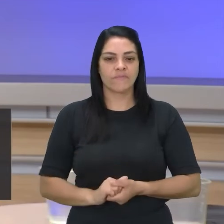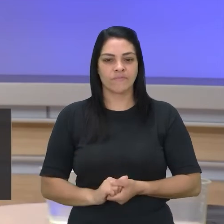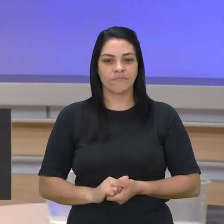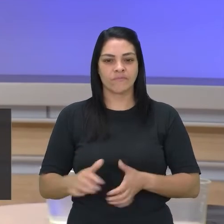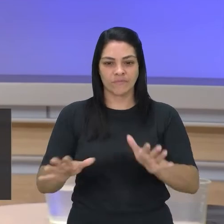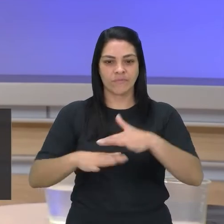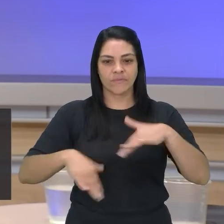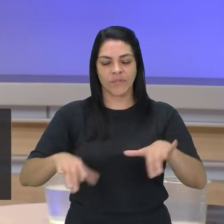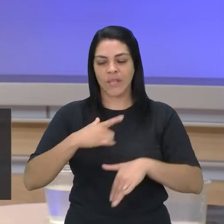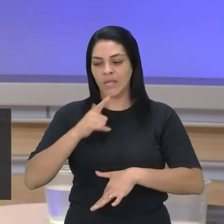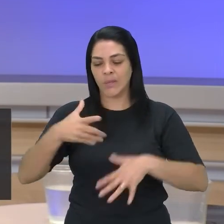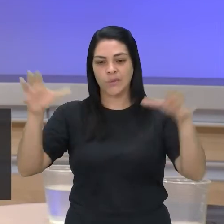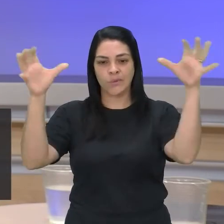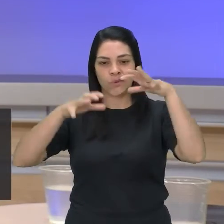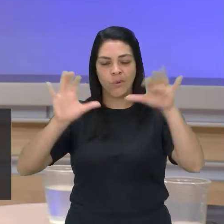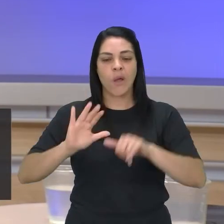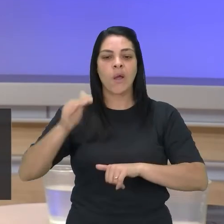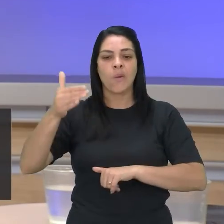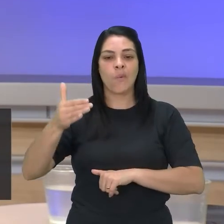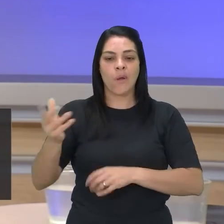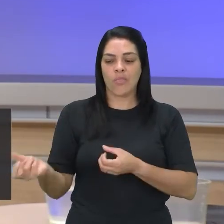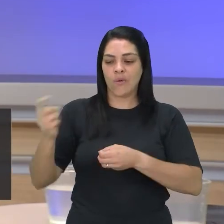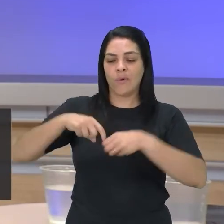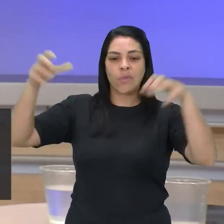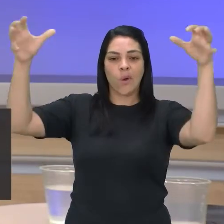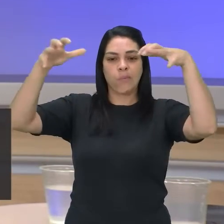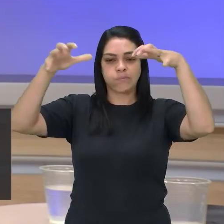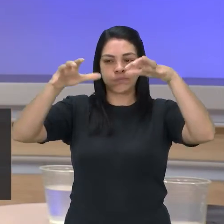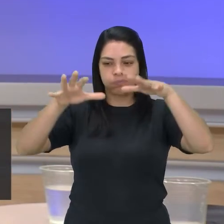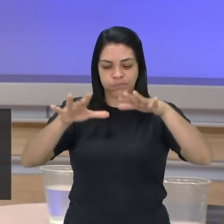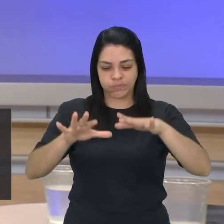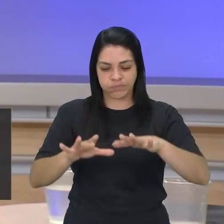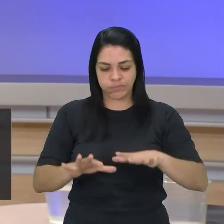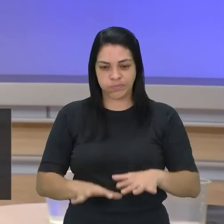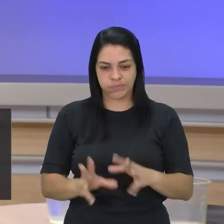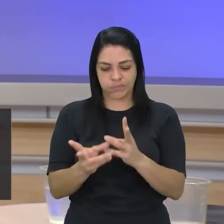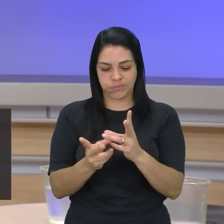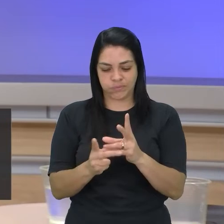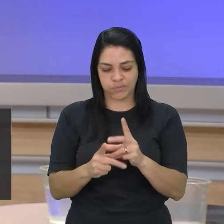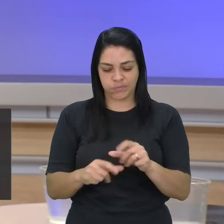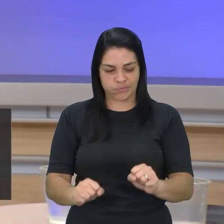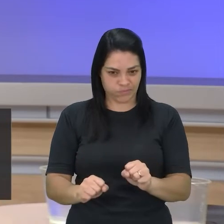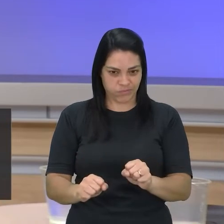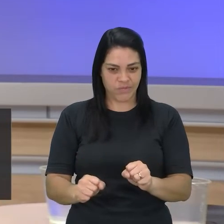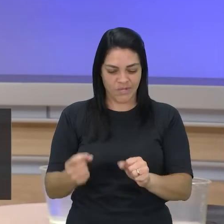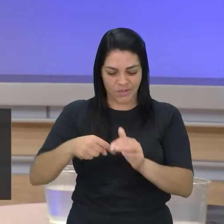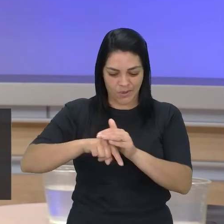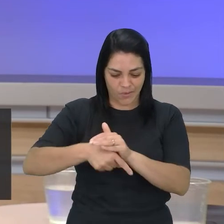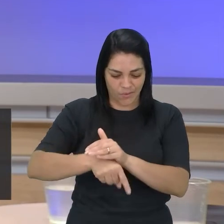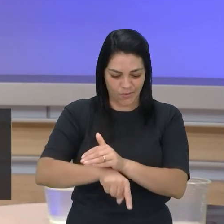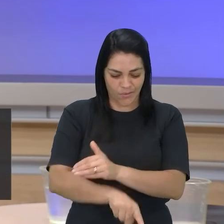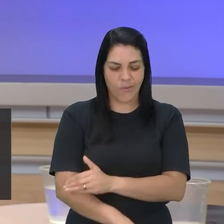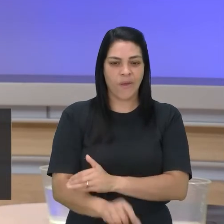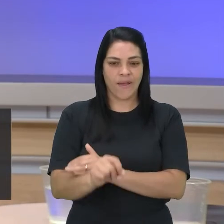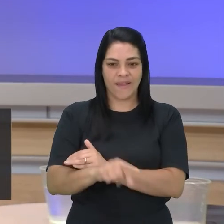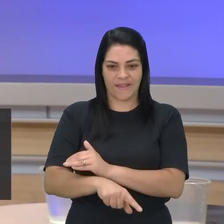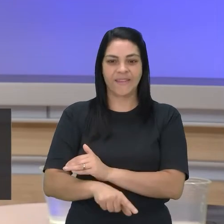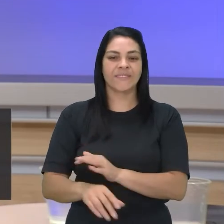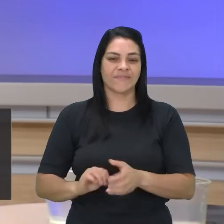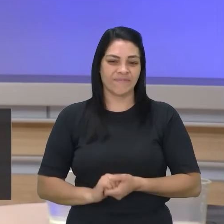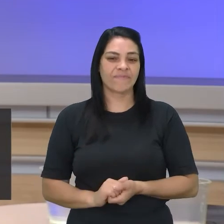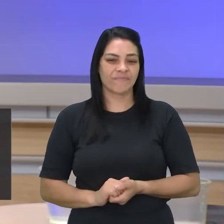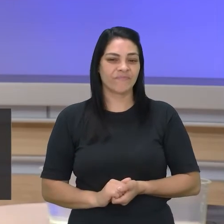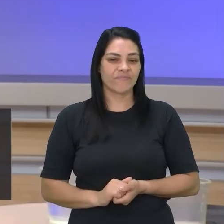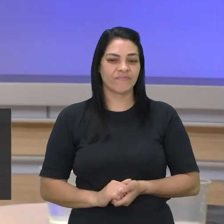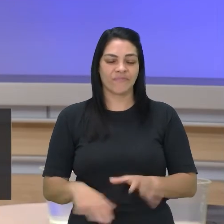é de chuva, para quando voltar a chover, então essa argila derrete, aí sim a semente vai germinar no momento mais propício. Então, uma estratégia aí de dispersão de